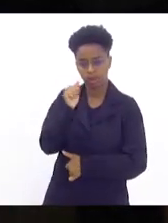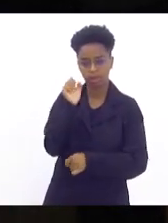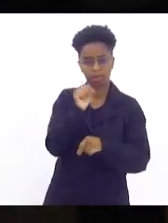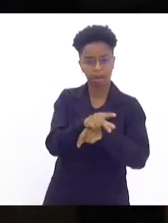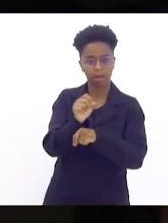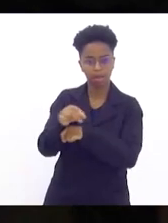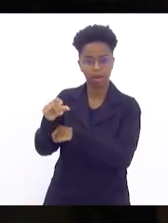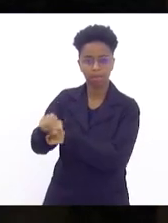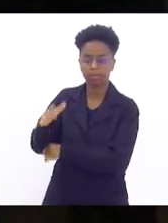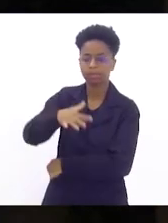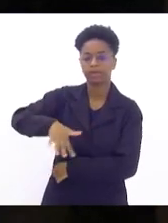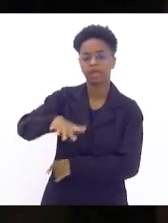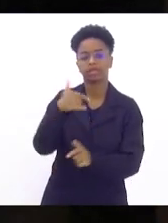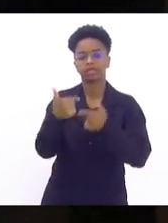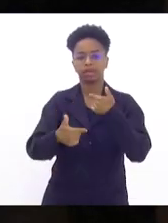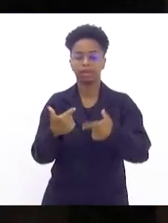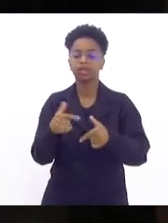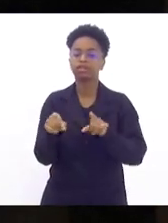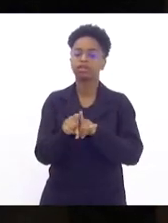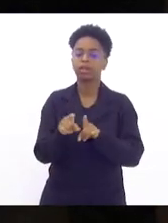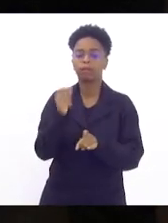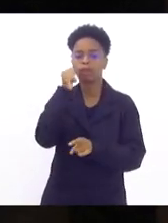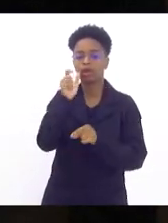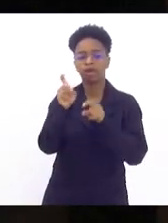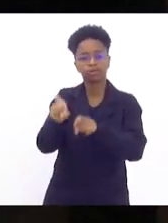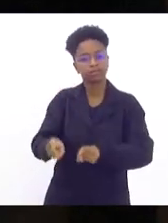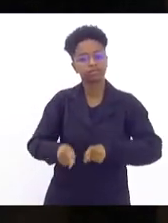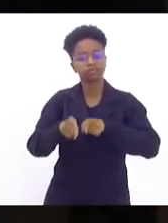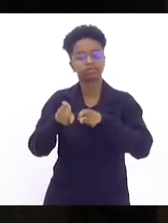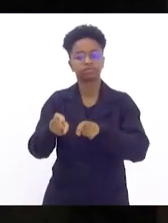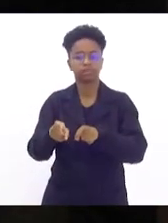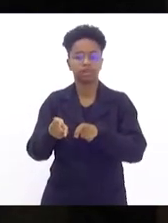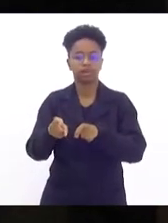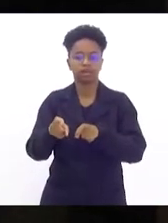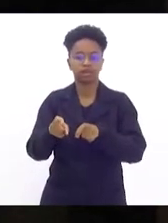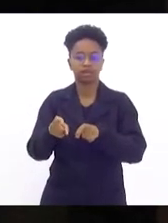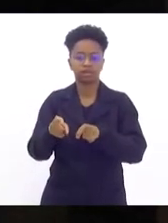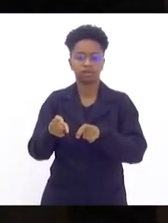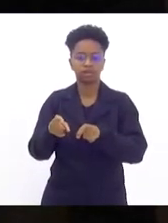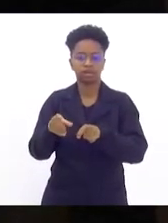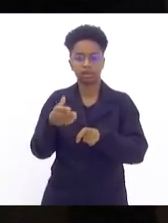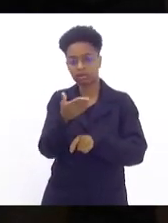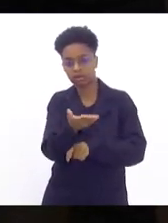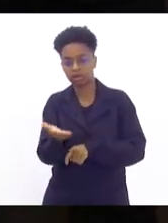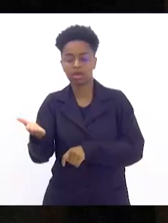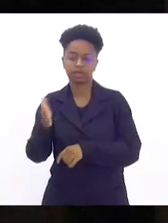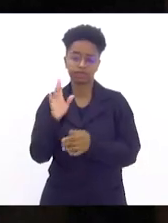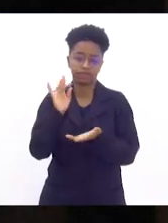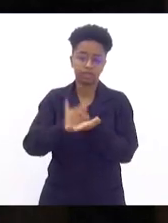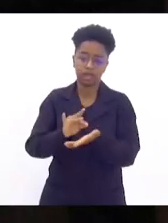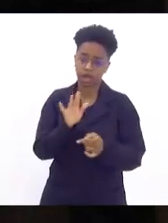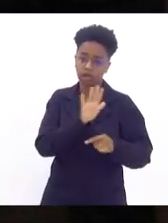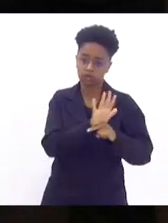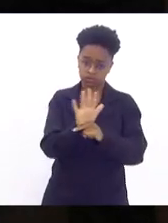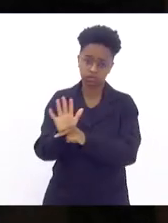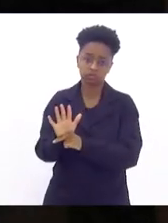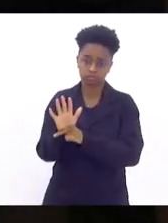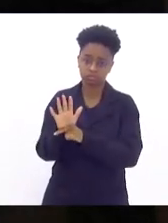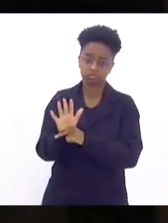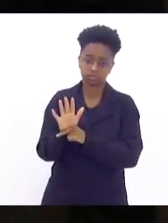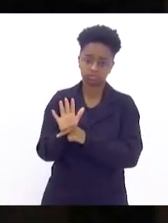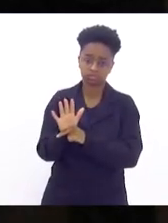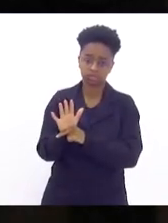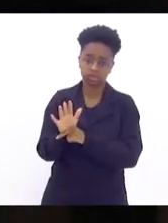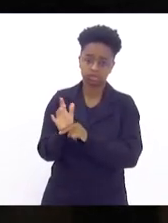e essas mulheres do campo elas elas de fato contribuem não é para que